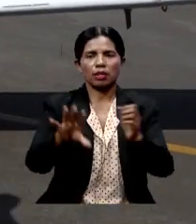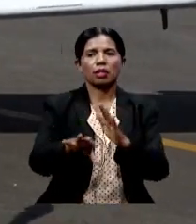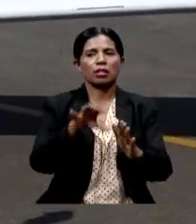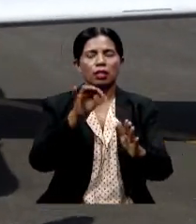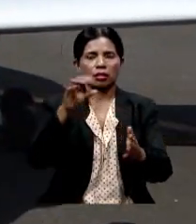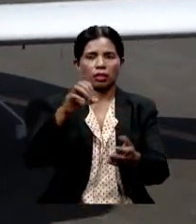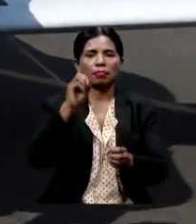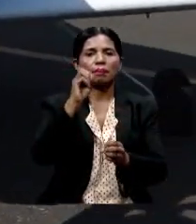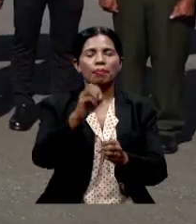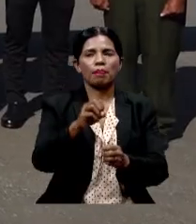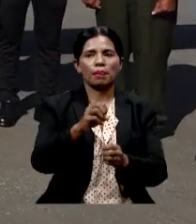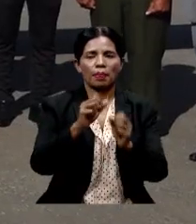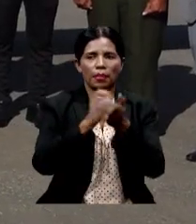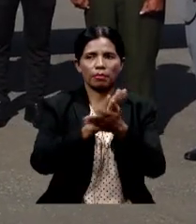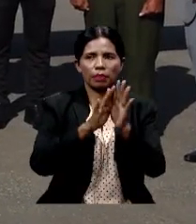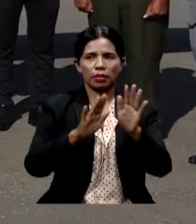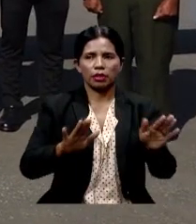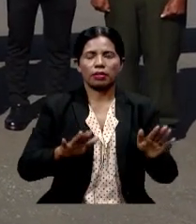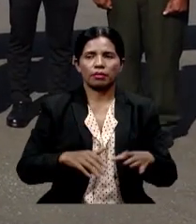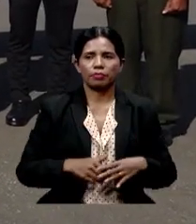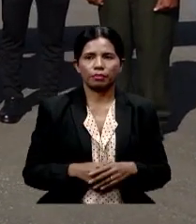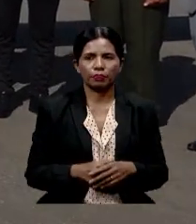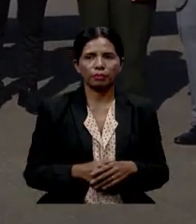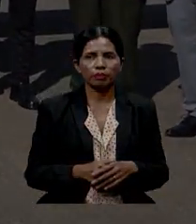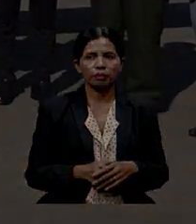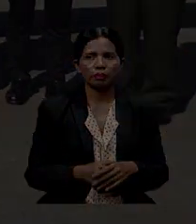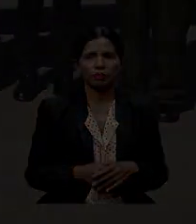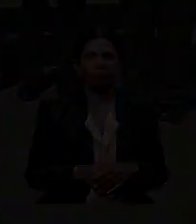retanqueras benção husi padre João Roque. Equipa cobertura Ziemen.